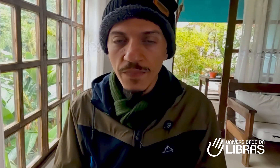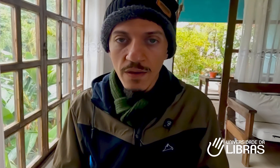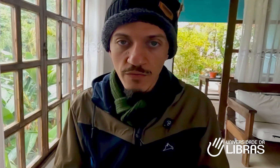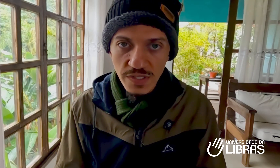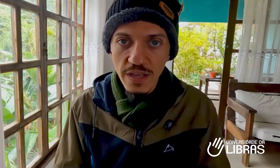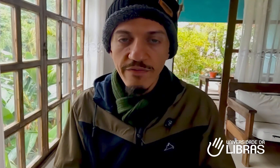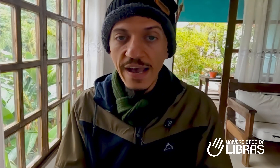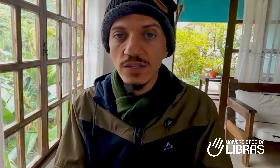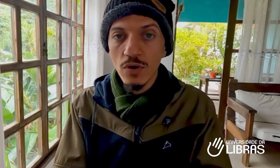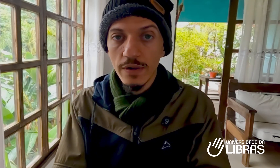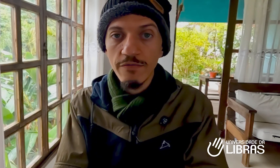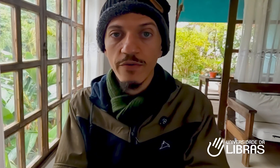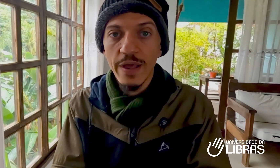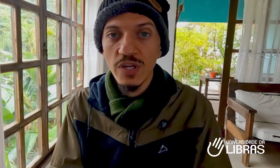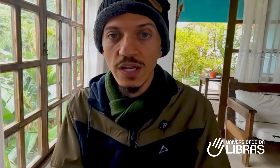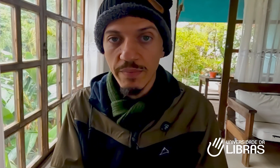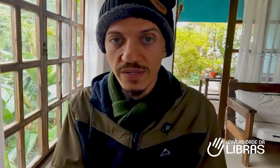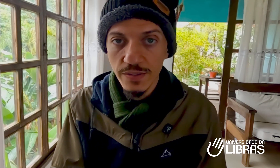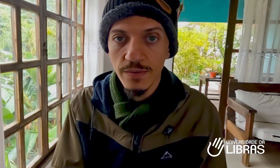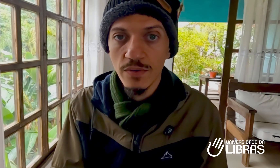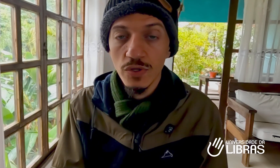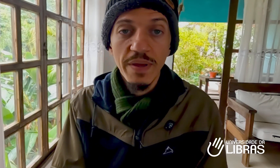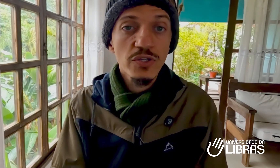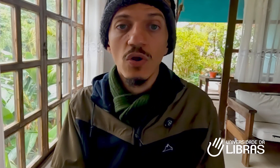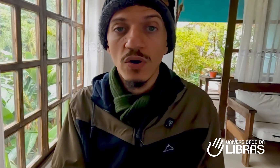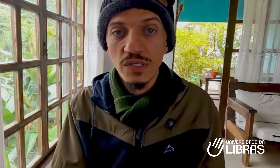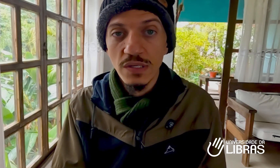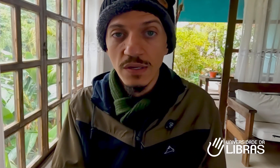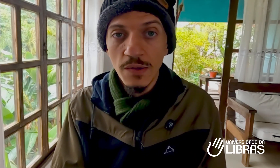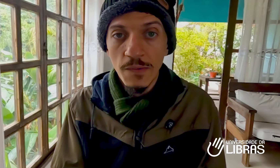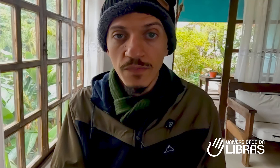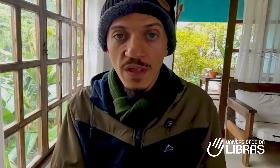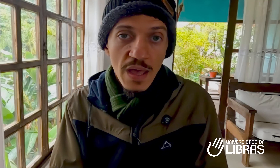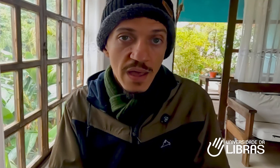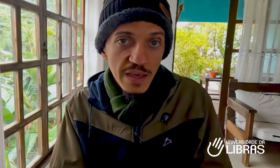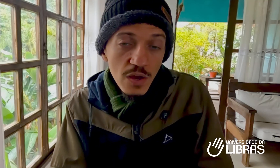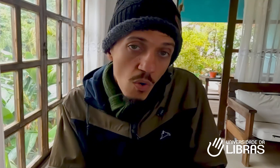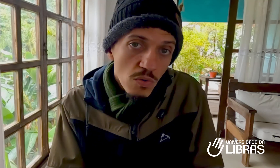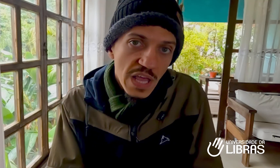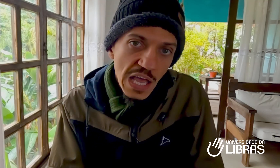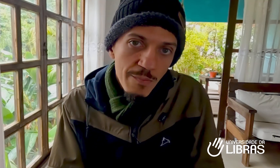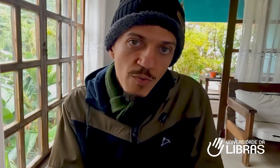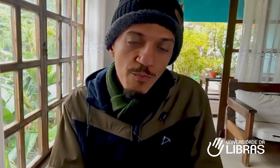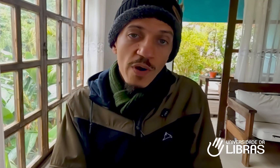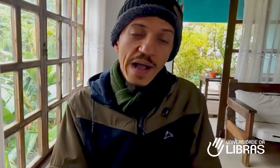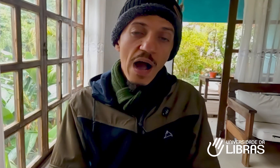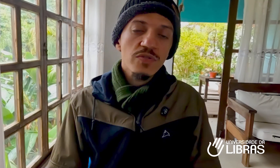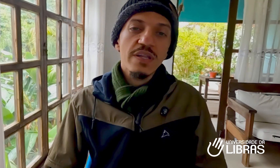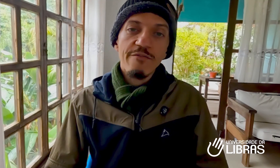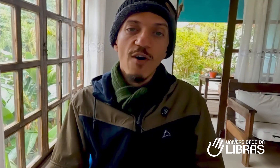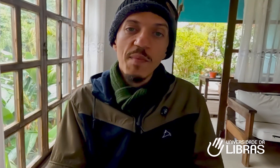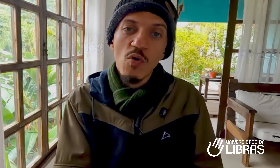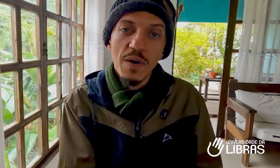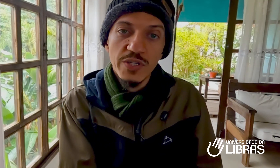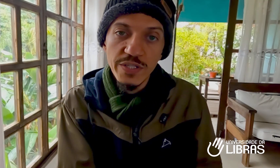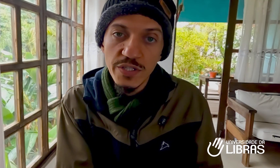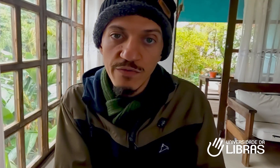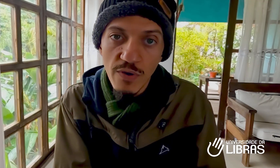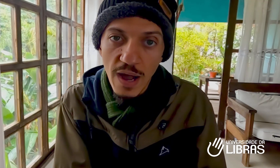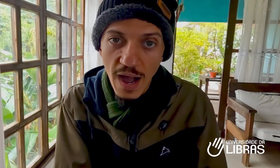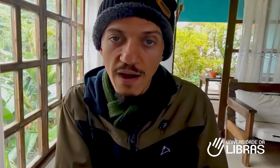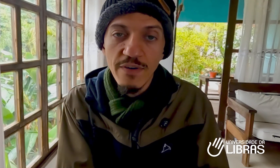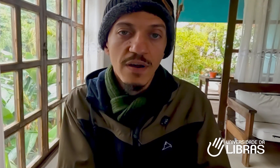dizer: você vai se tornar fluente em Libras. Somente nós. E com o tempo, por causa da forma como a